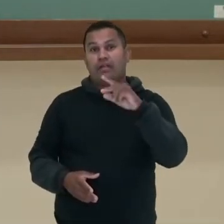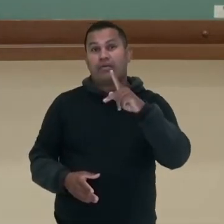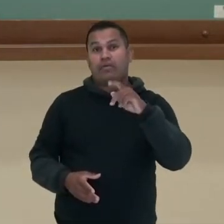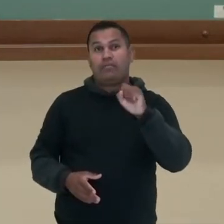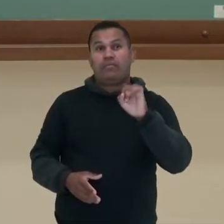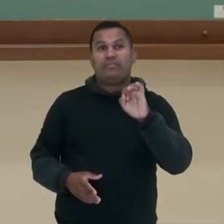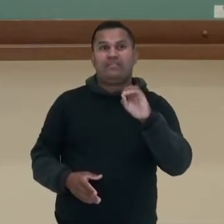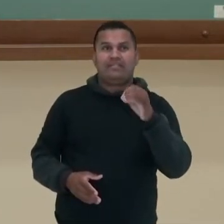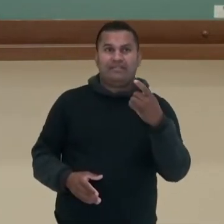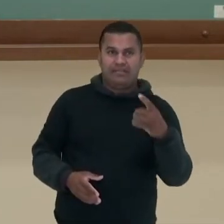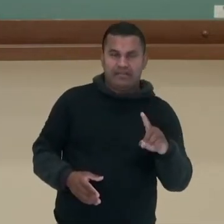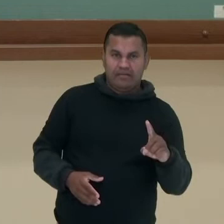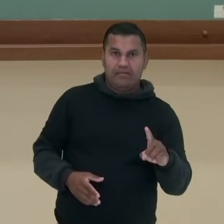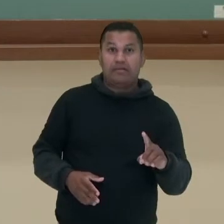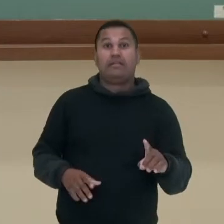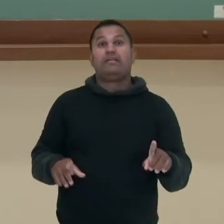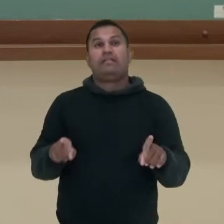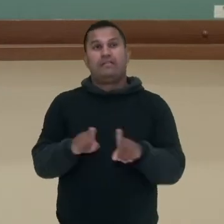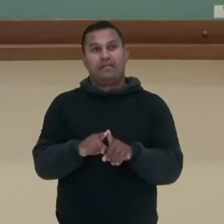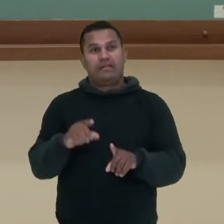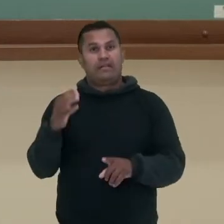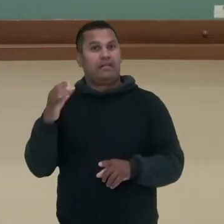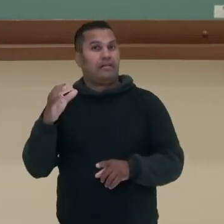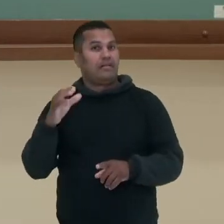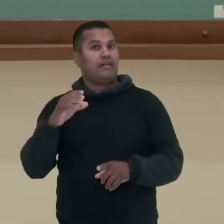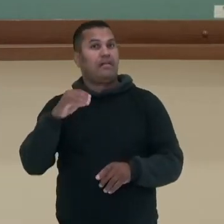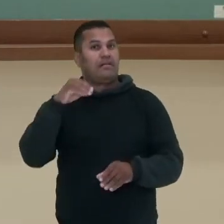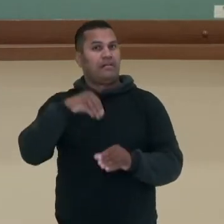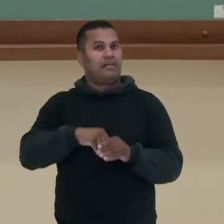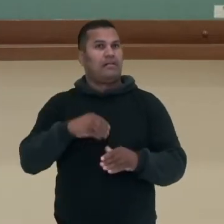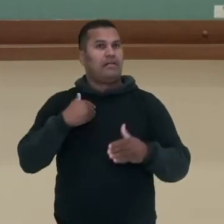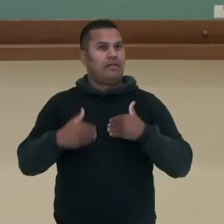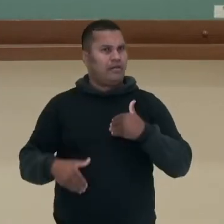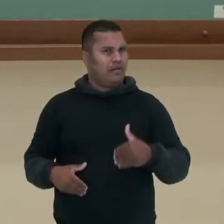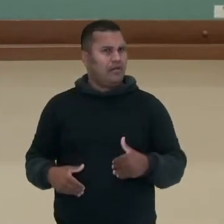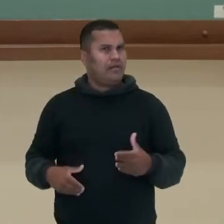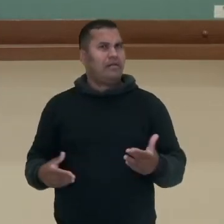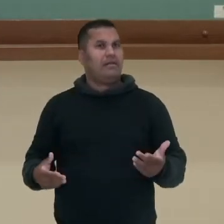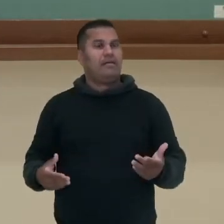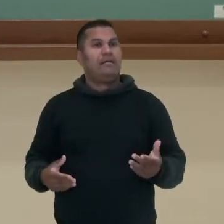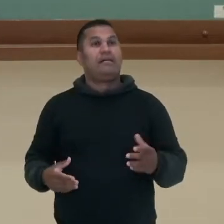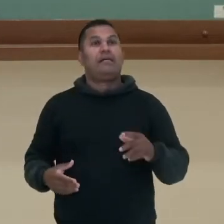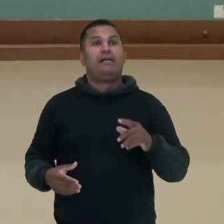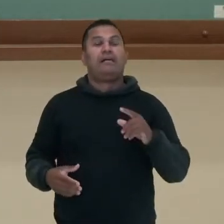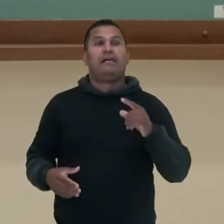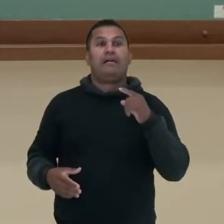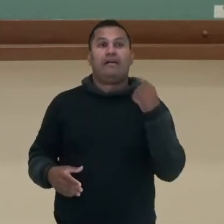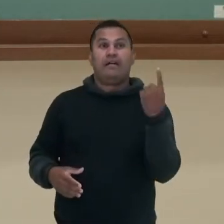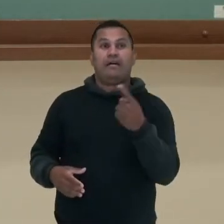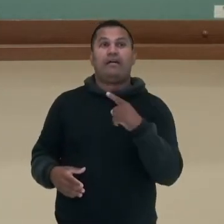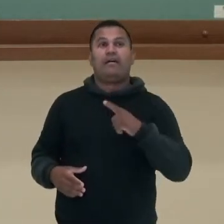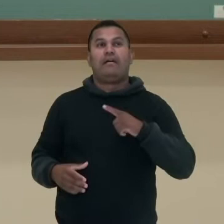a queima de combustíveis fósseis, já vem a ação do homem aqui na liberação do carbono. Então, a interferência humana,